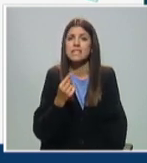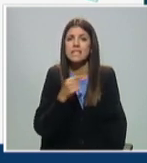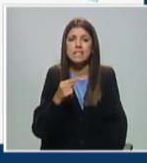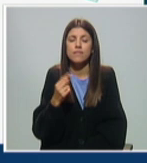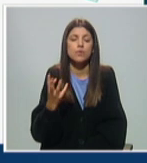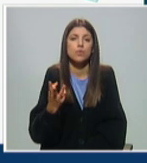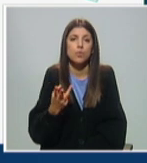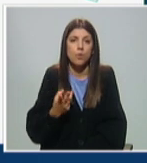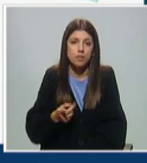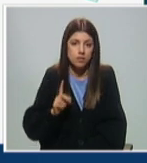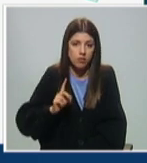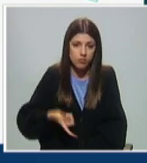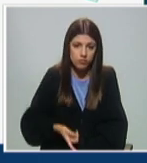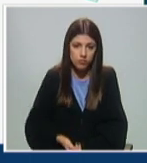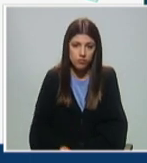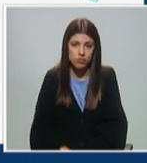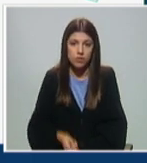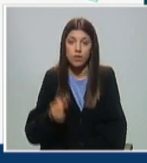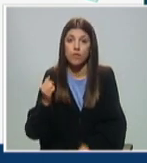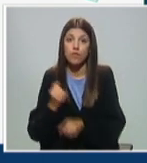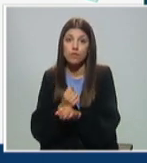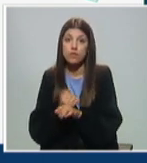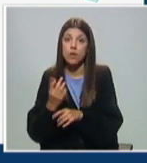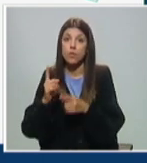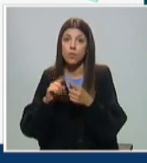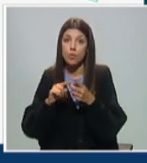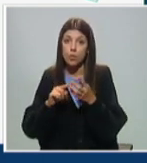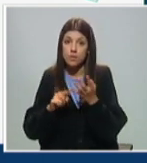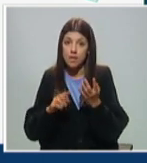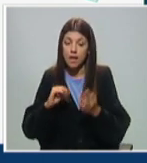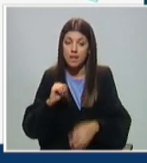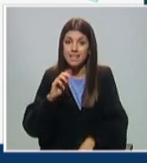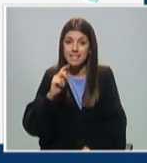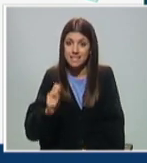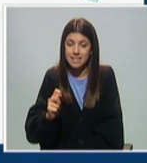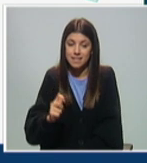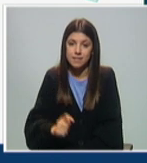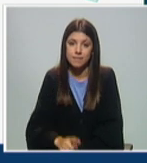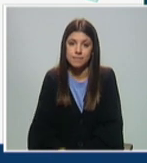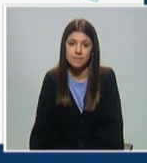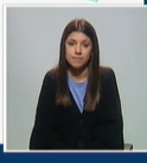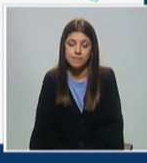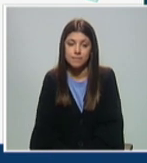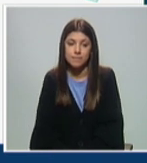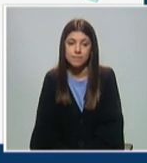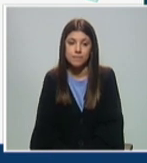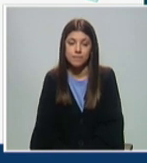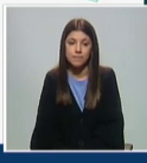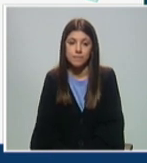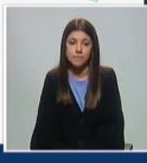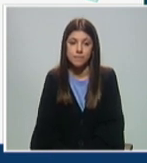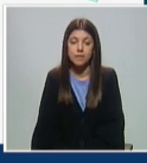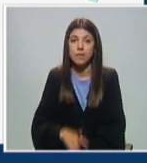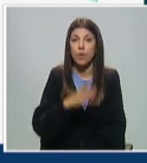Então, temos que utilizar a função contar se. Para calcular o número de alunos, utilizamos a